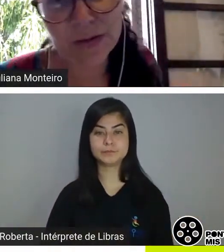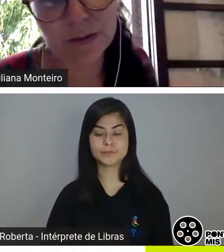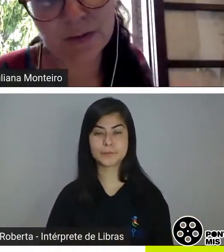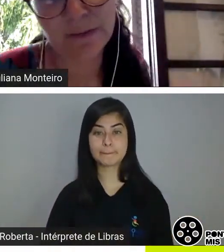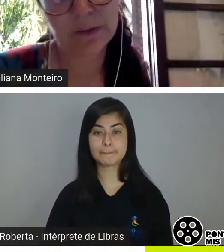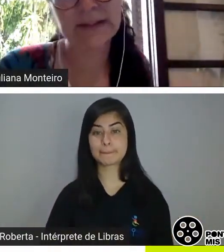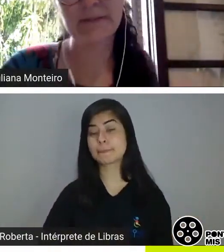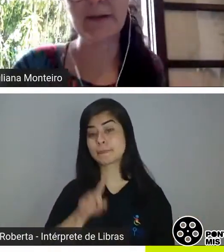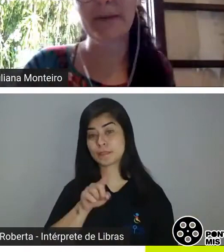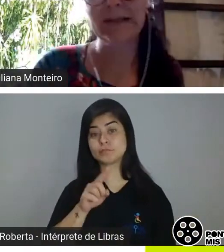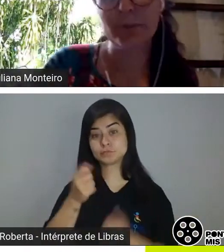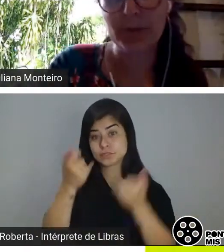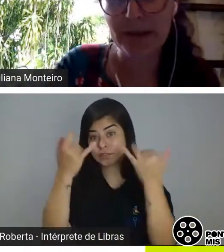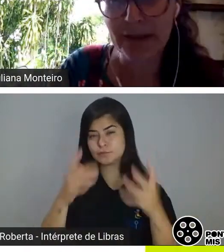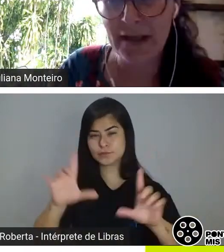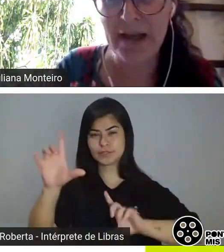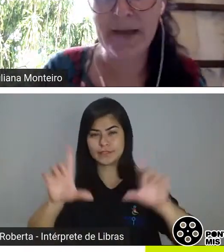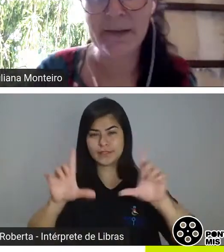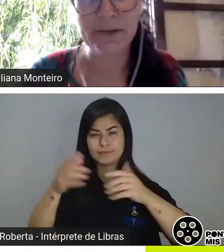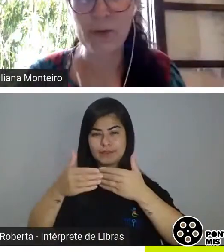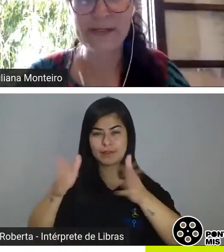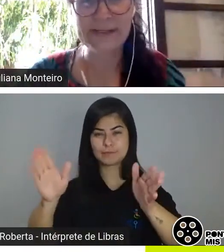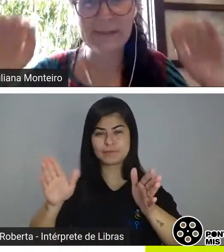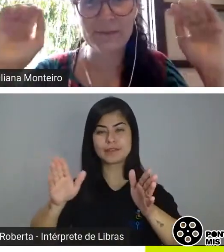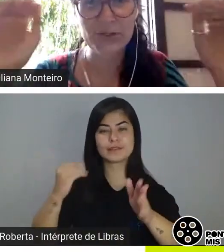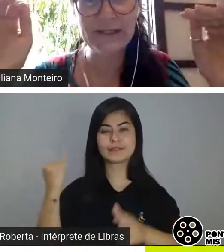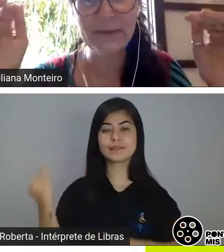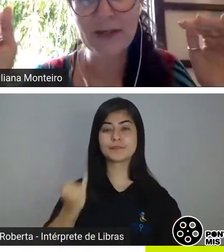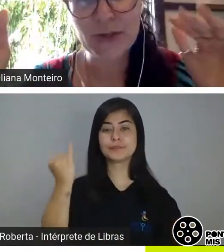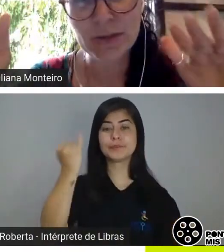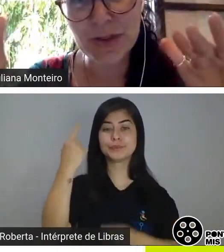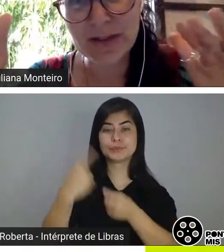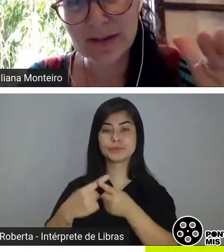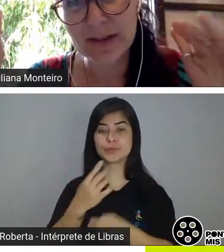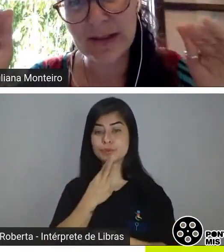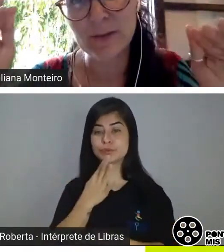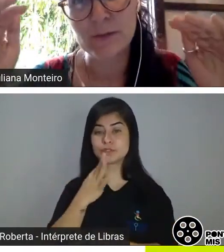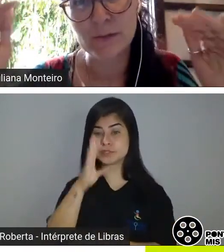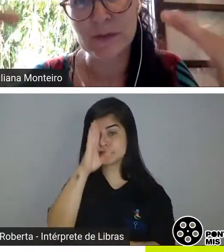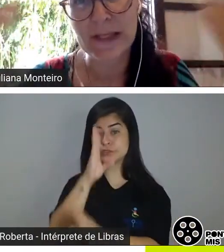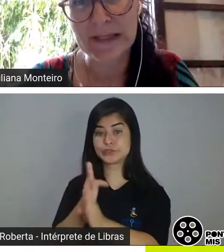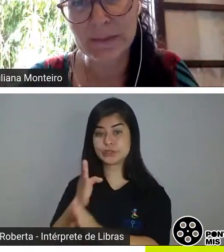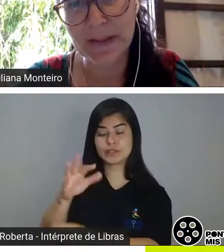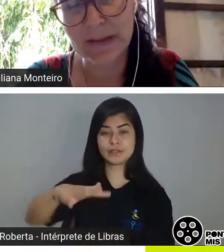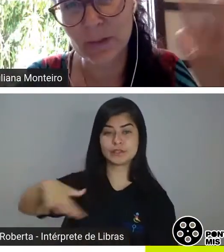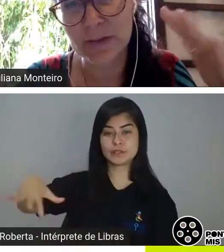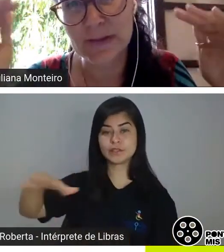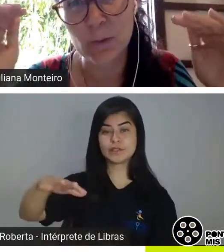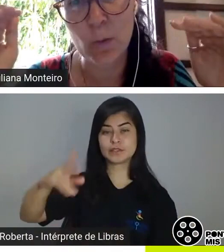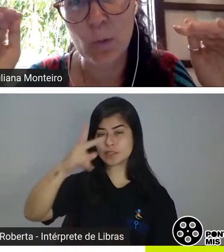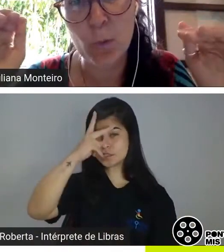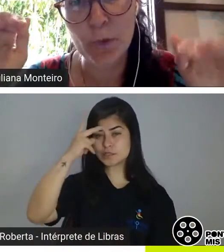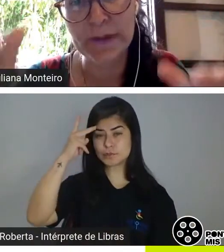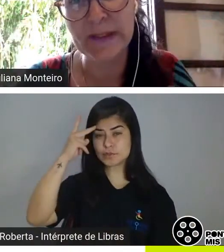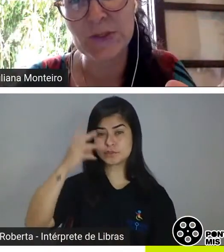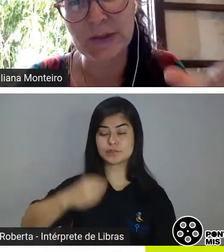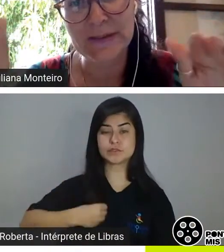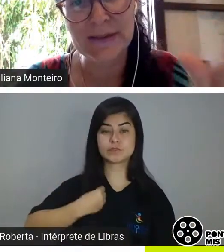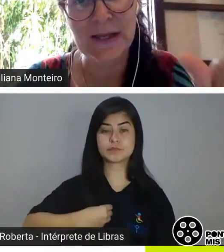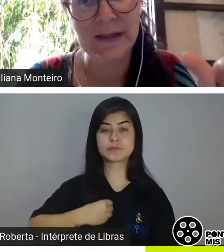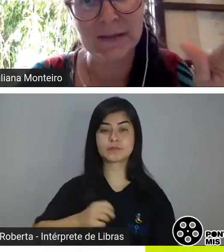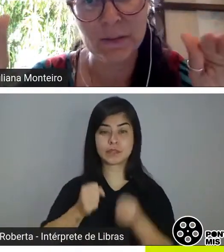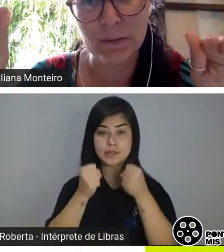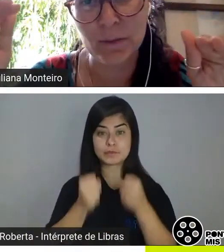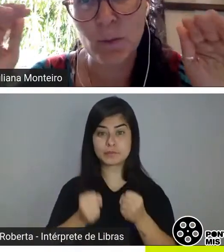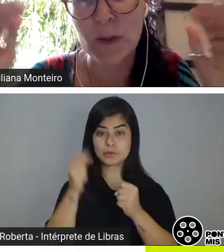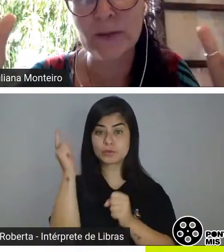Sim. É muito importante isso que você falou da TV aberta, porque é conhecer diretamente a audiência, né, os telespectadores